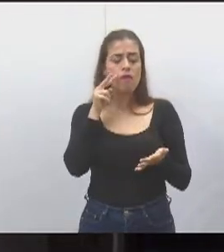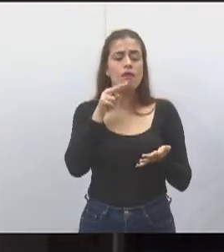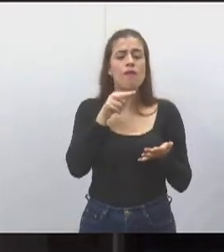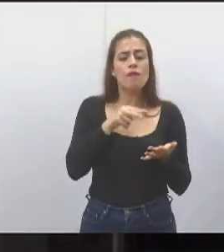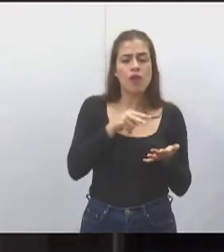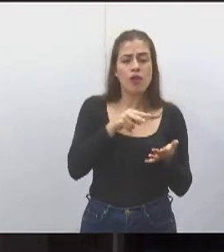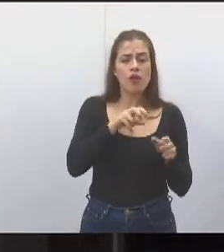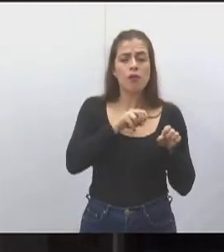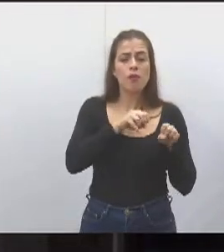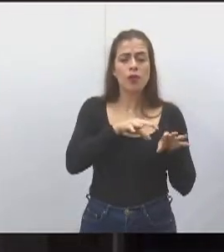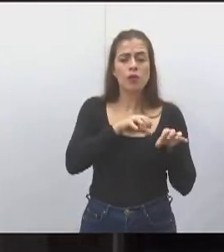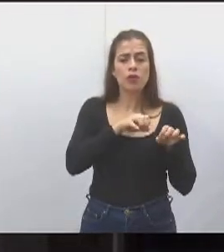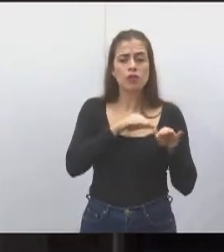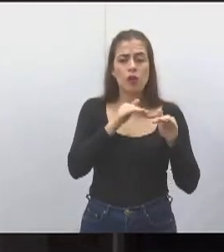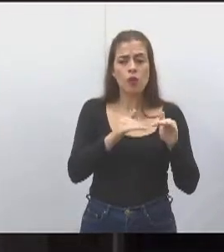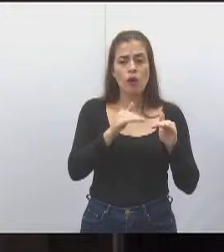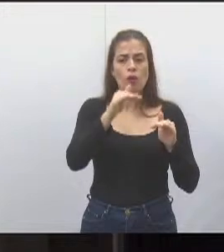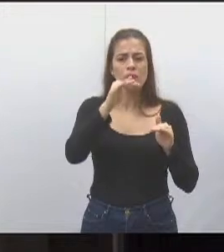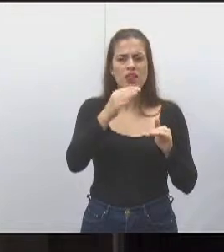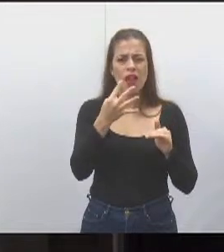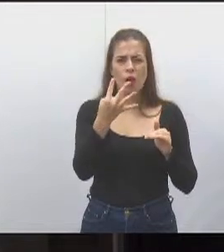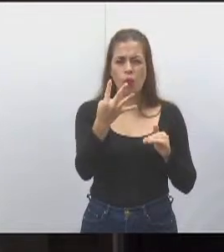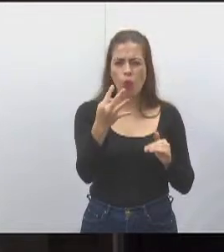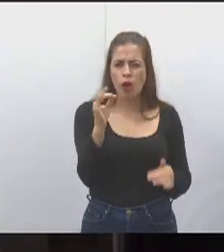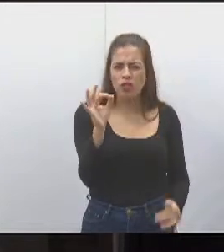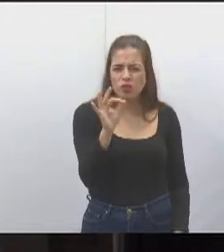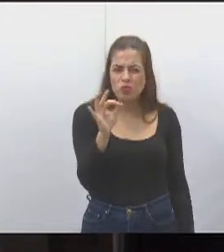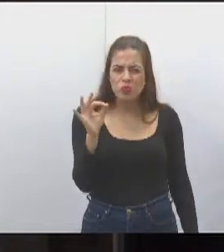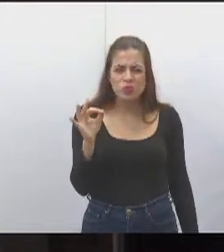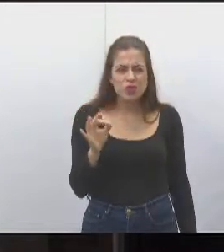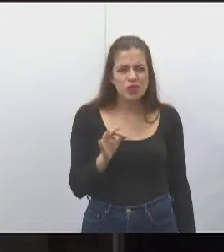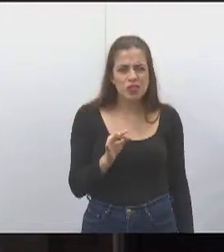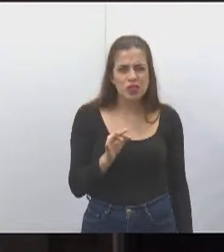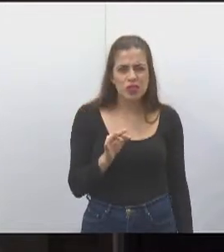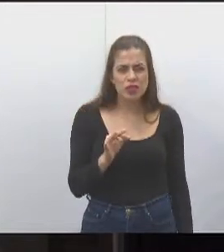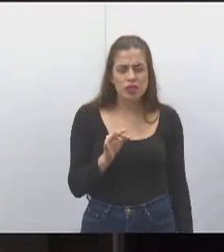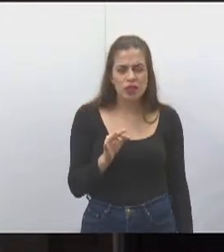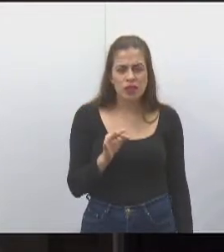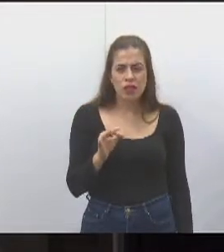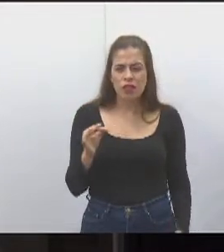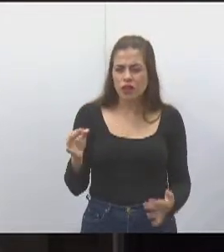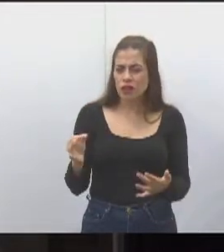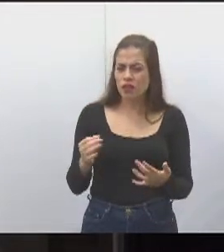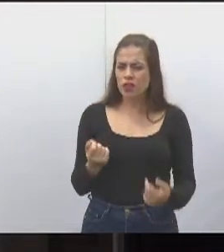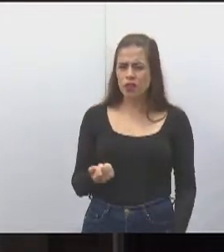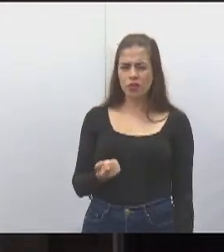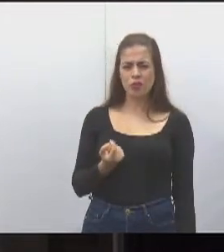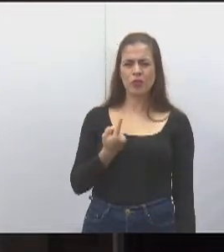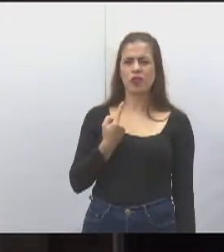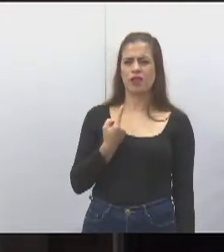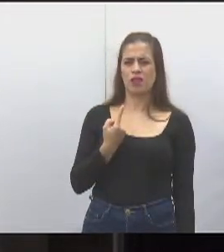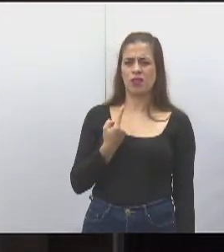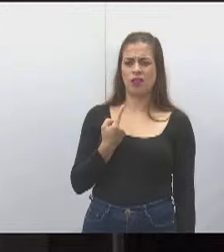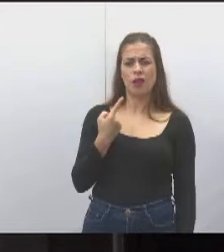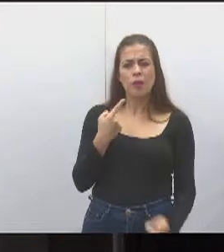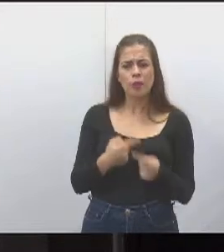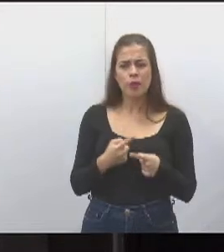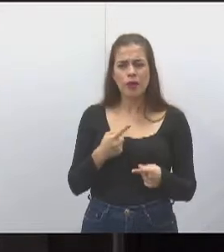a educação teve um aumento apenas de 4%, e isso muito me estranha,